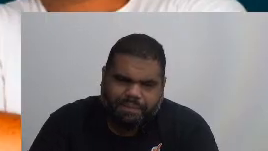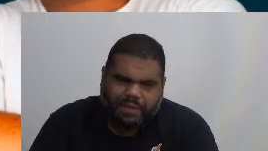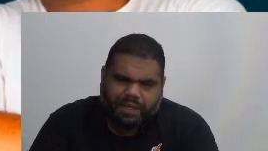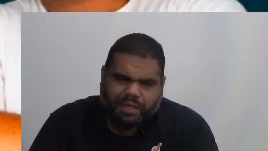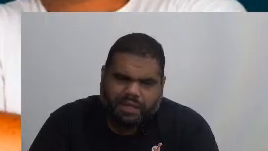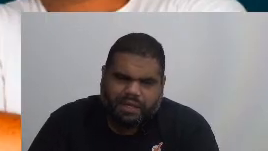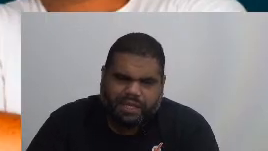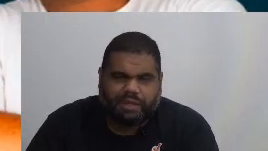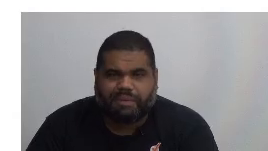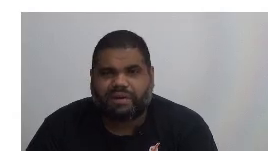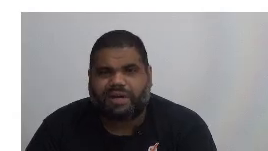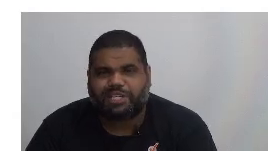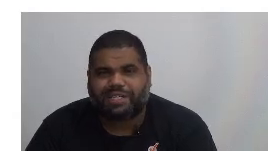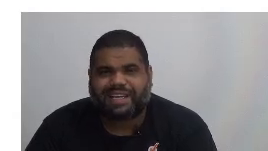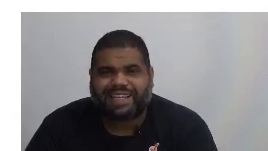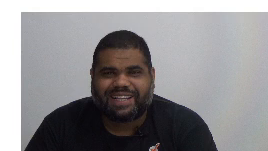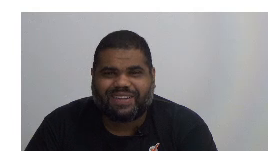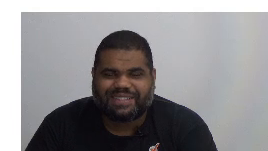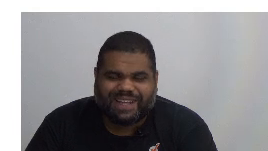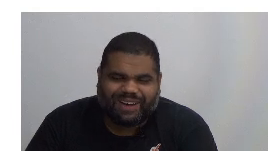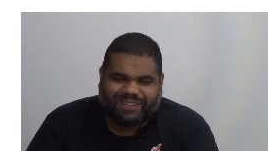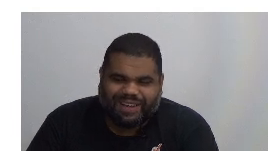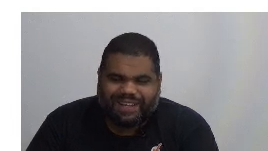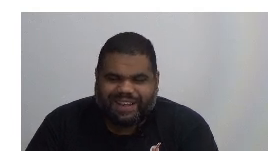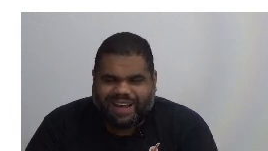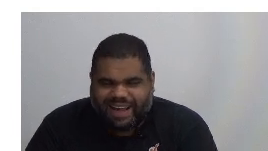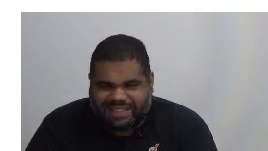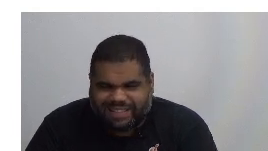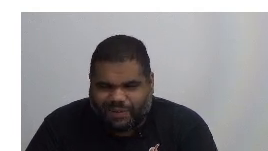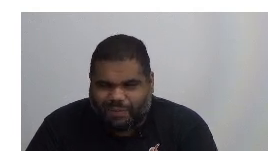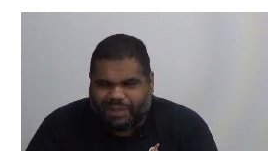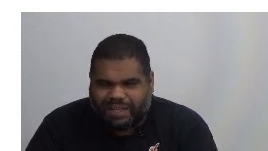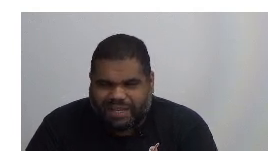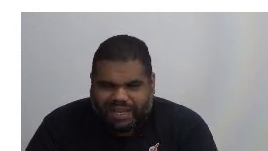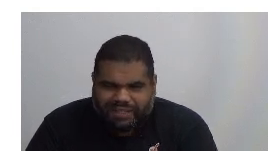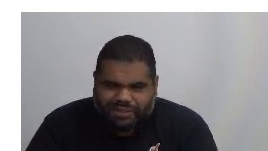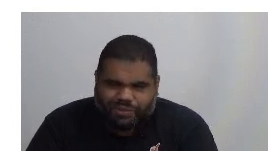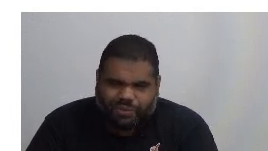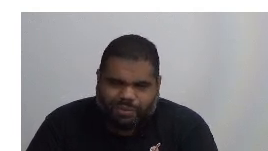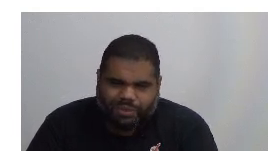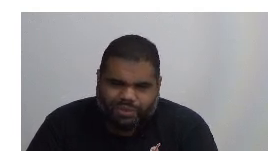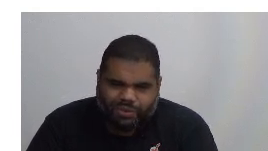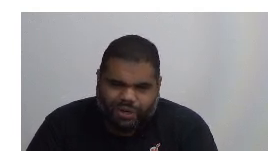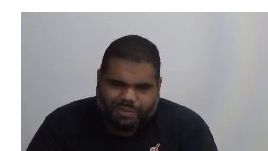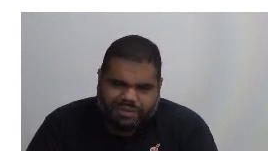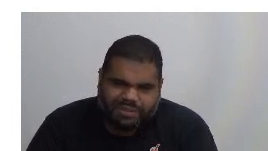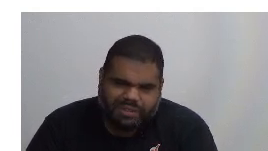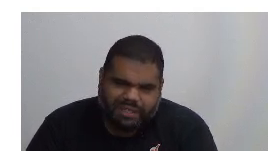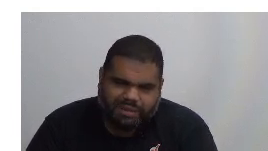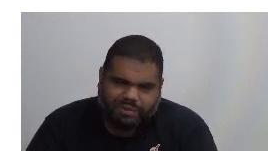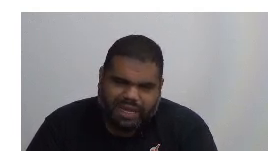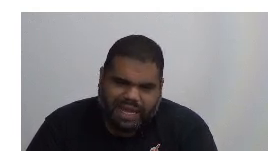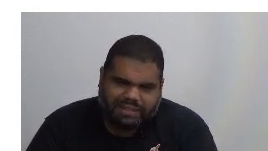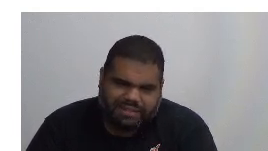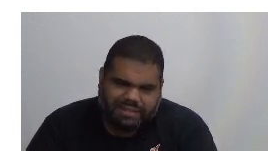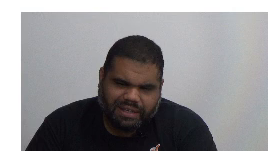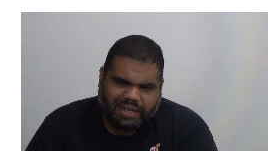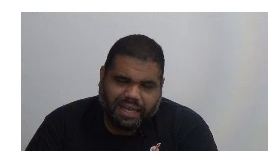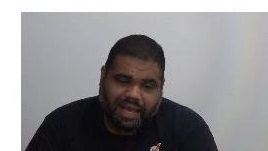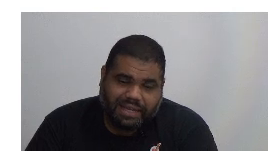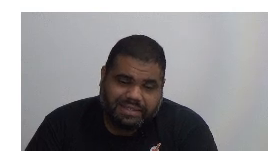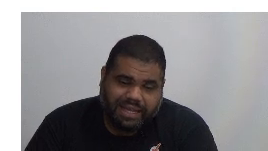opa, inimigo agindo aqui na nossa aula. Razão entre o número de homens e